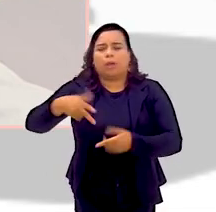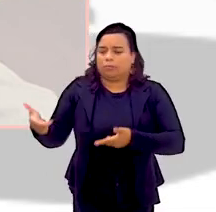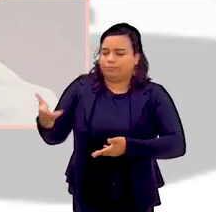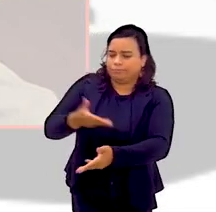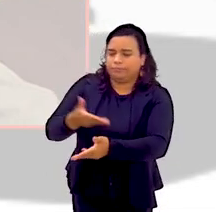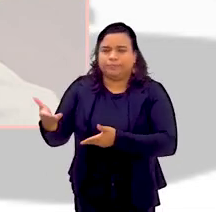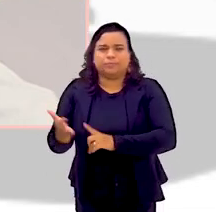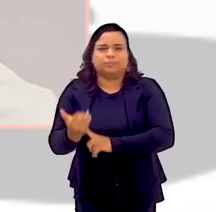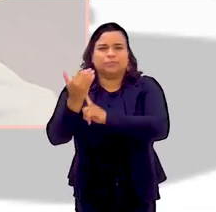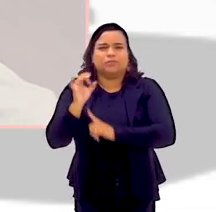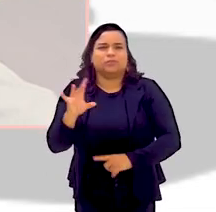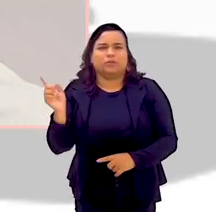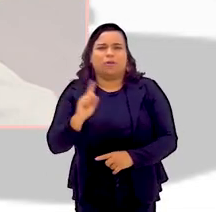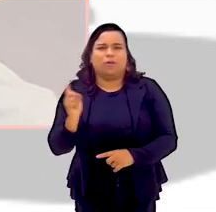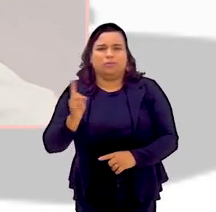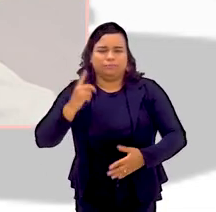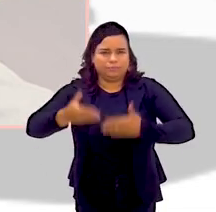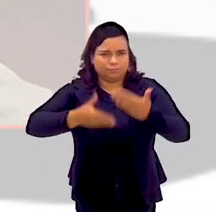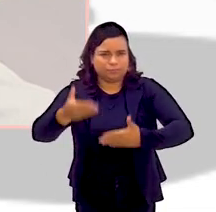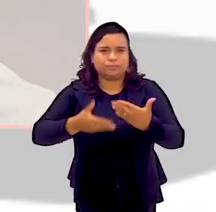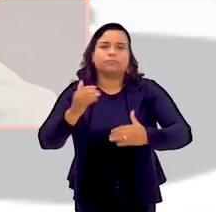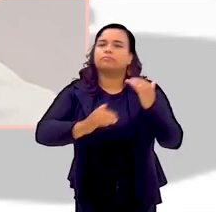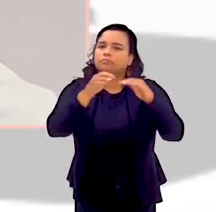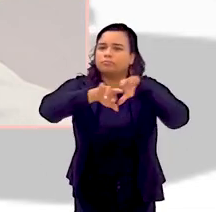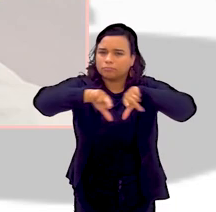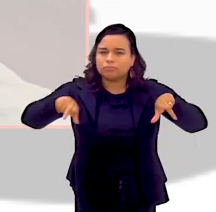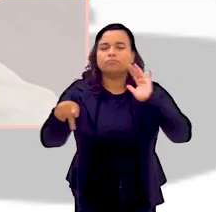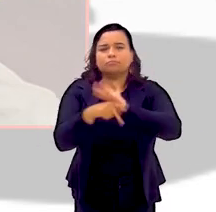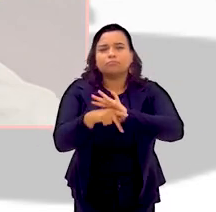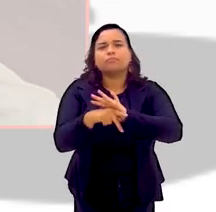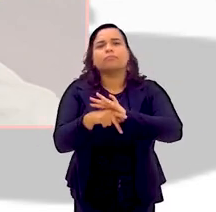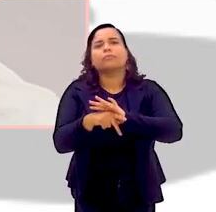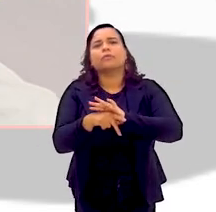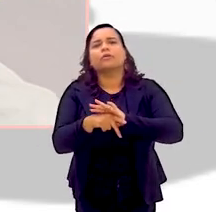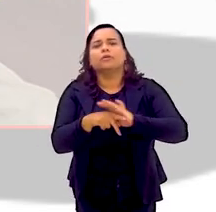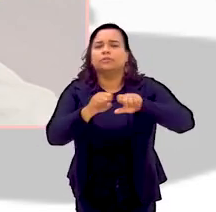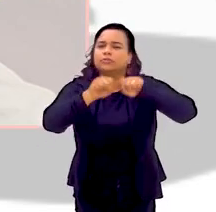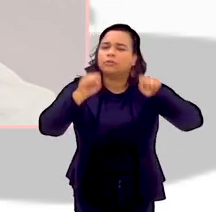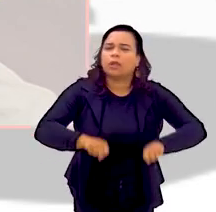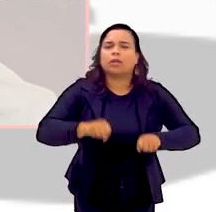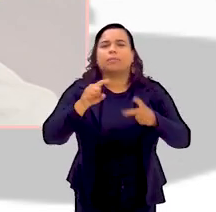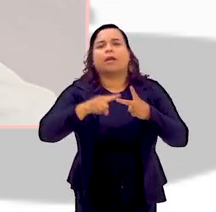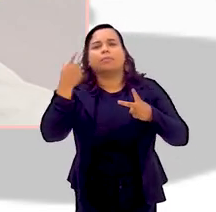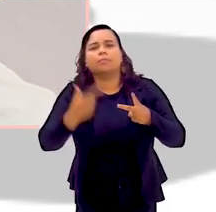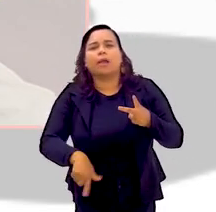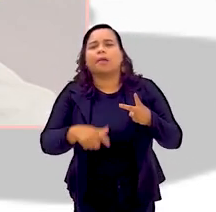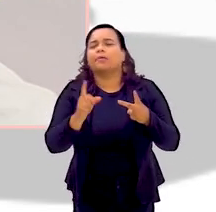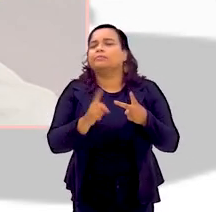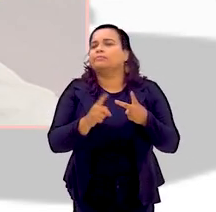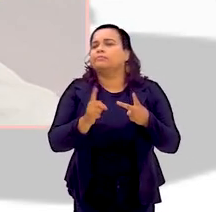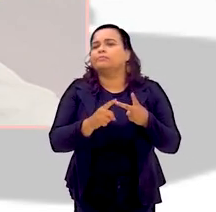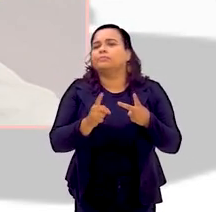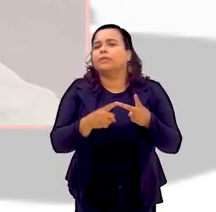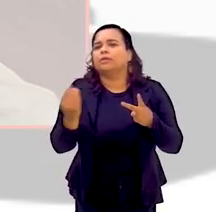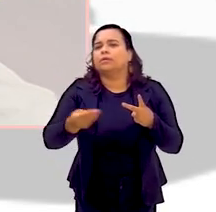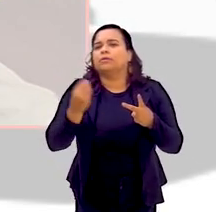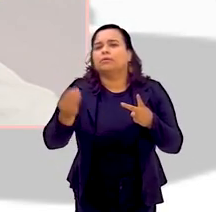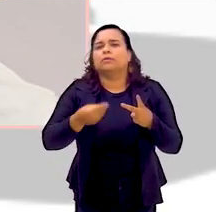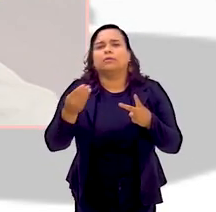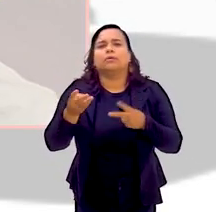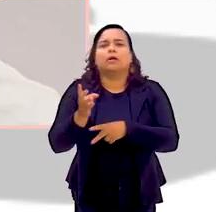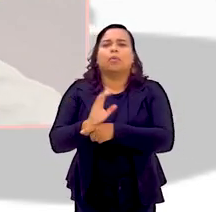de tecnologia, no processo de desenvolvimento dos sistemas